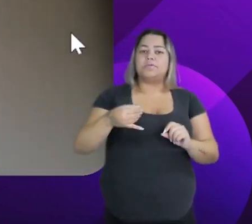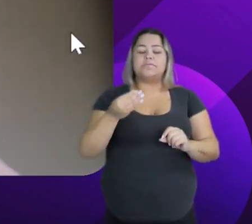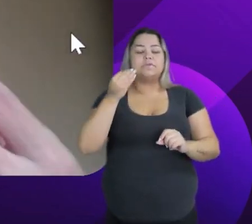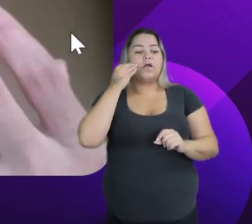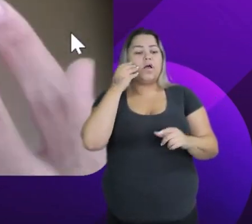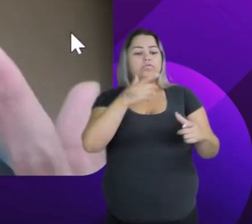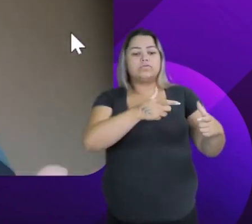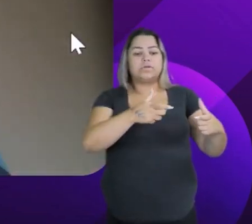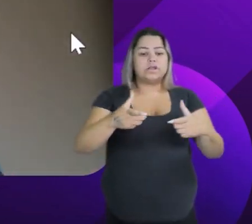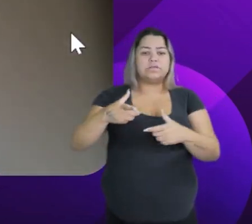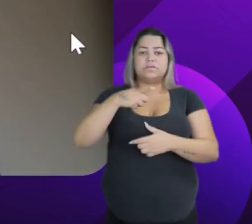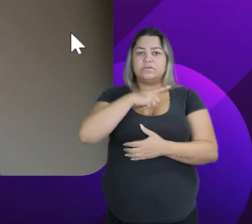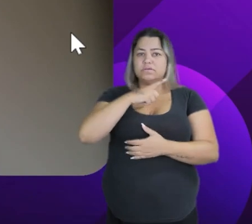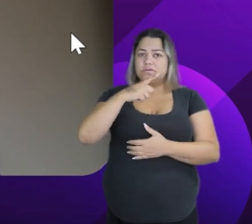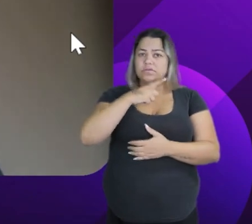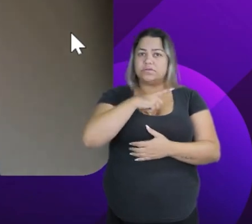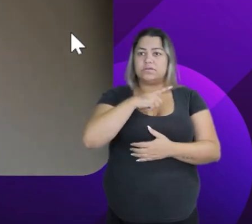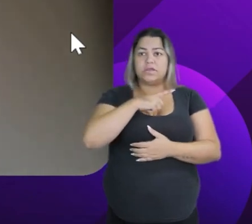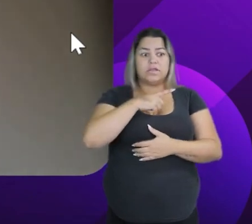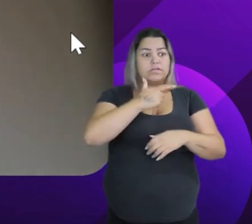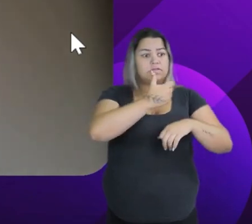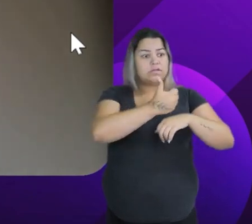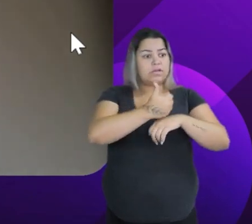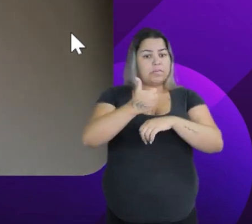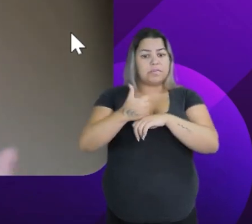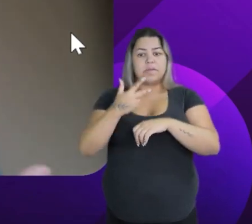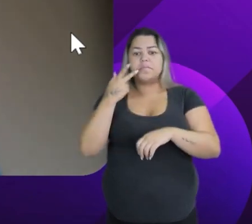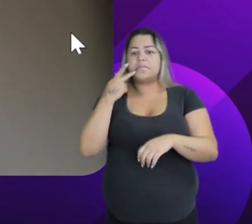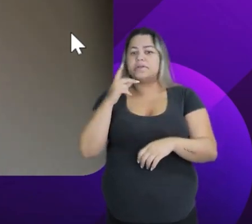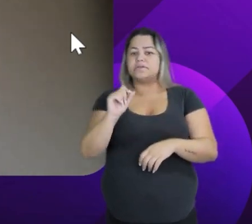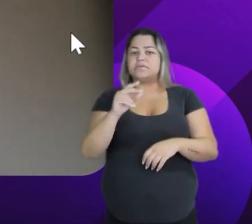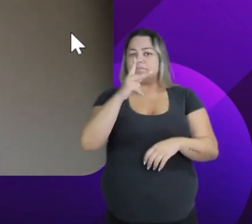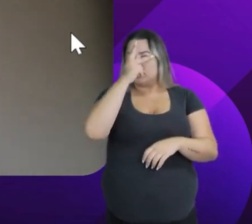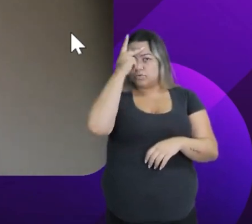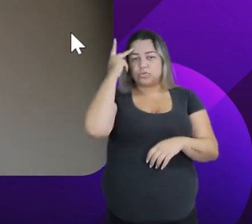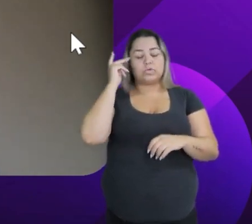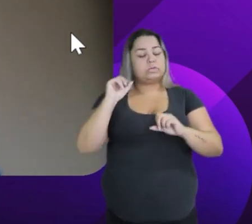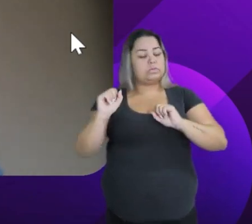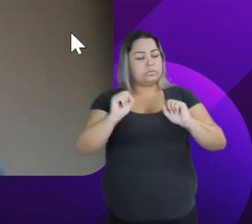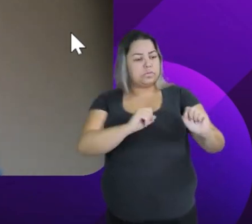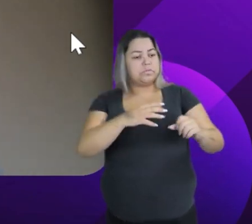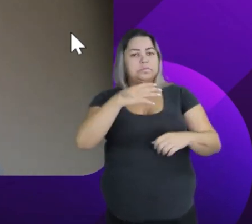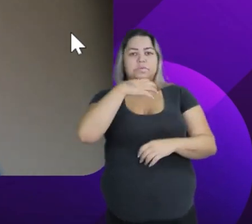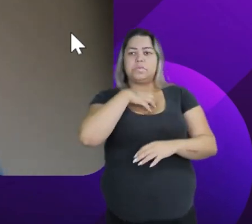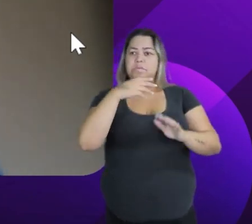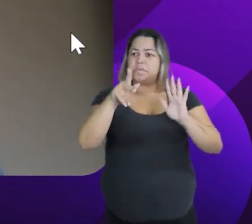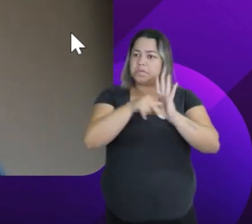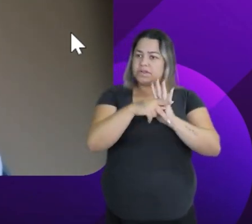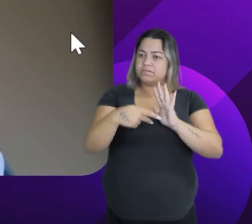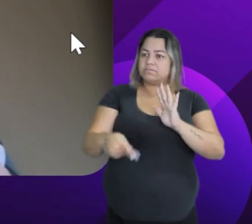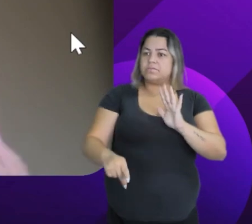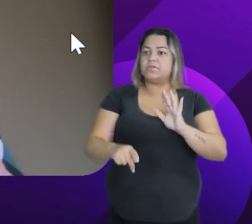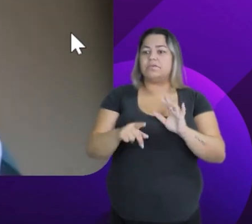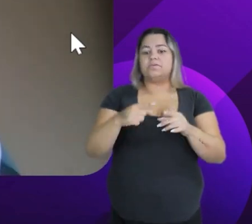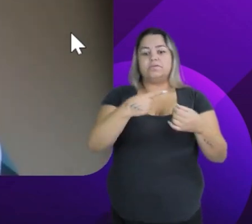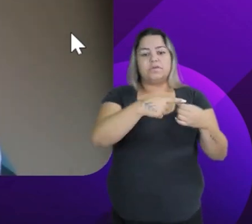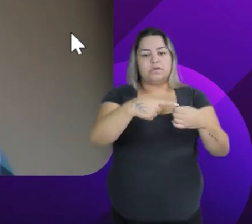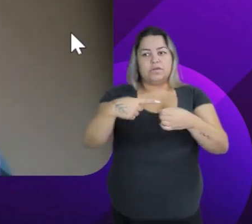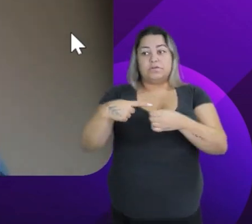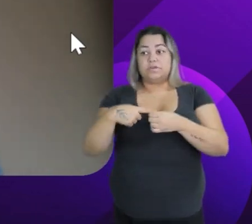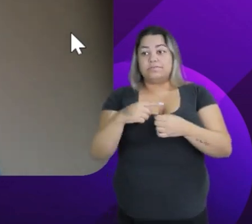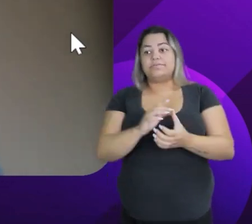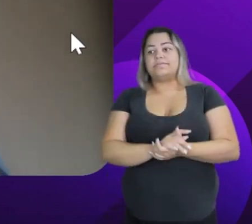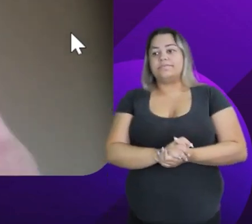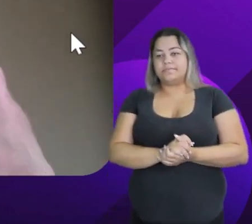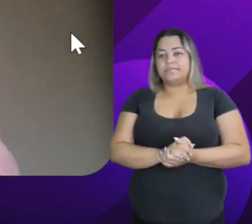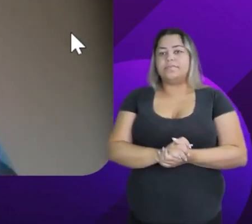já existem e reocupar essas áreas para que as pessoas possam se sentir pertencentes da cidade, né? Então eu acho que esses conceitos